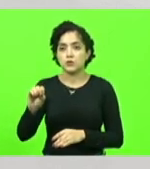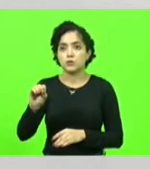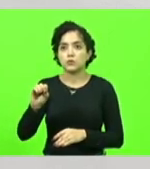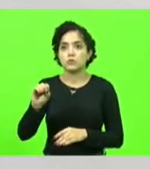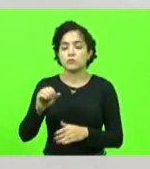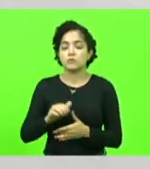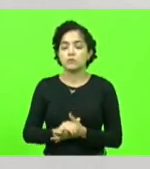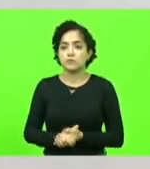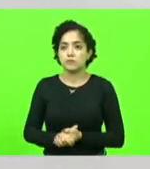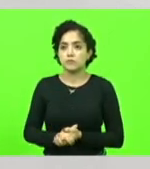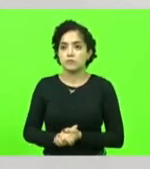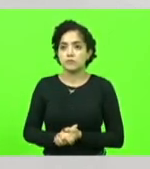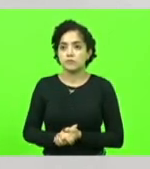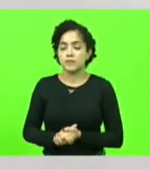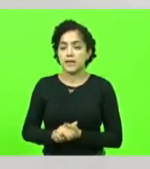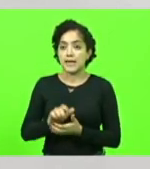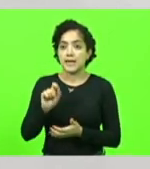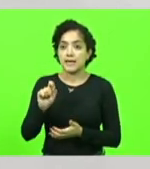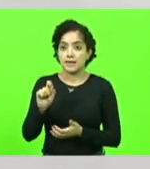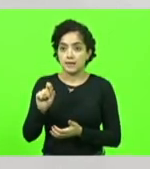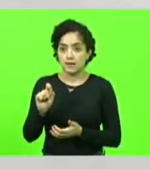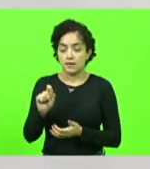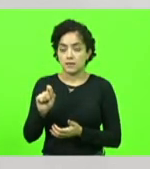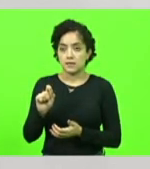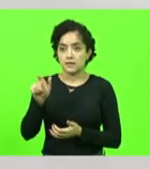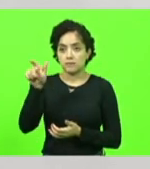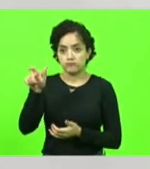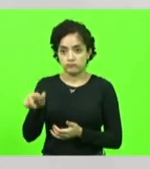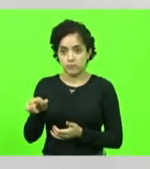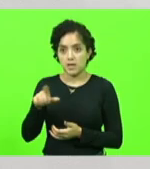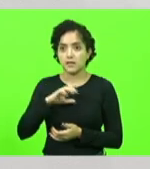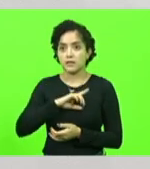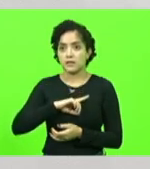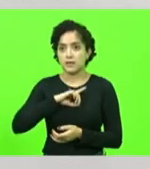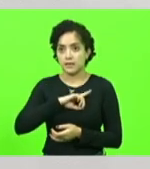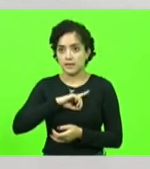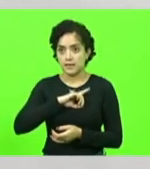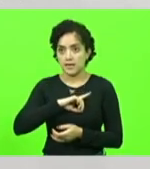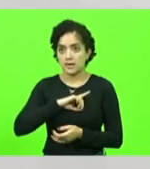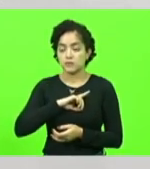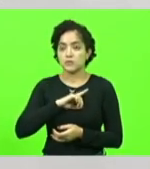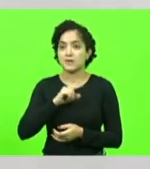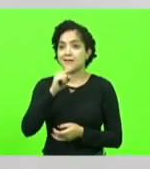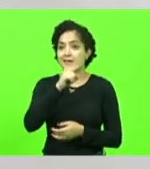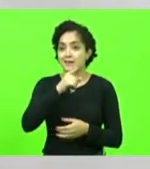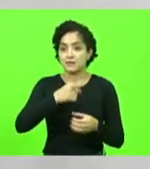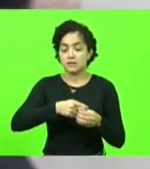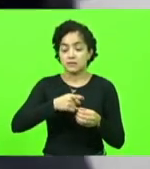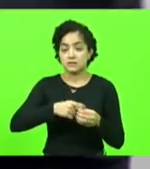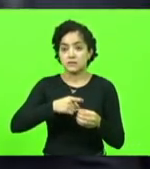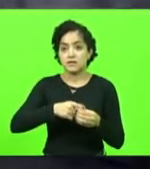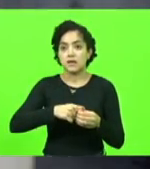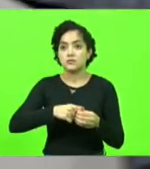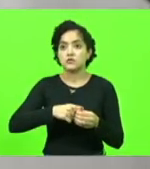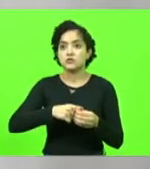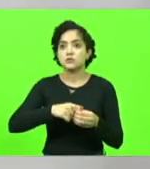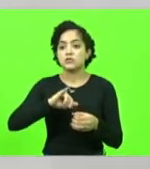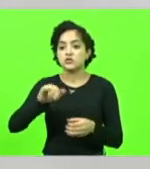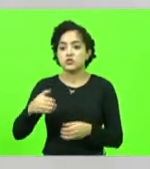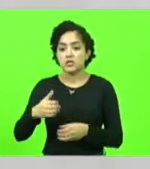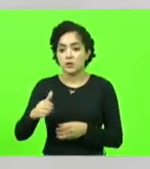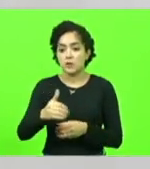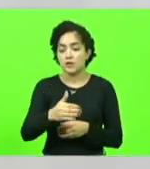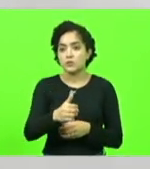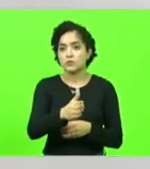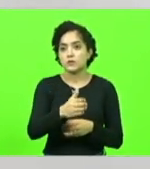Valdetaro. Ele é delegado lá de Jaguaruna. E numa